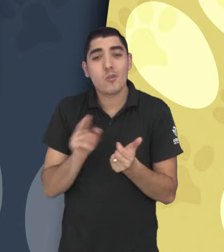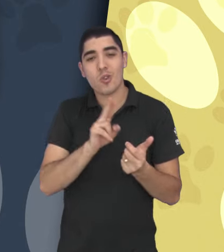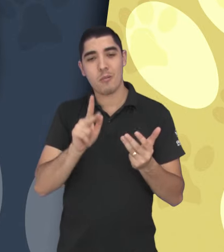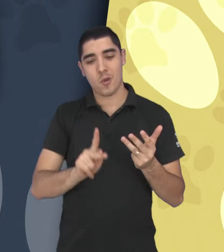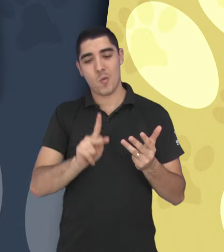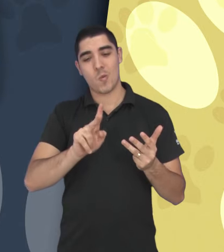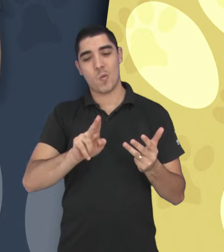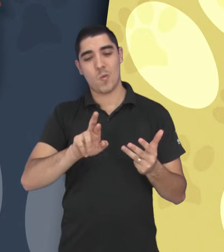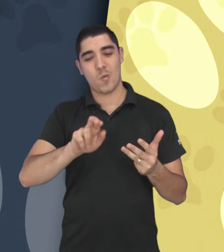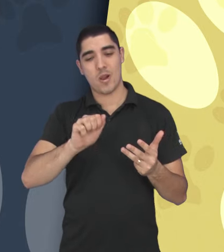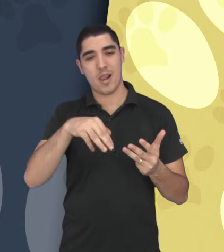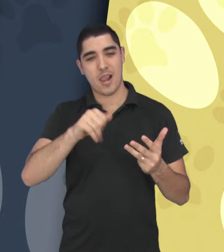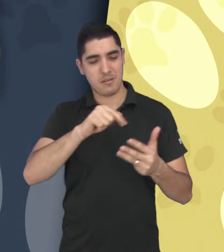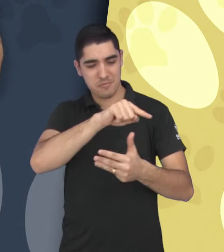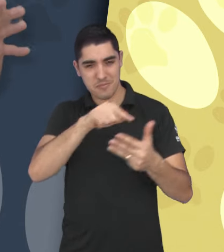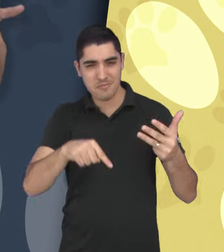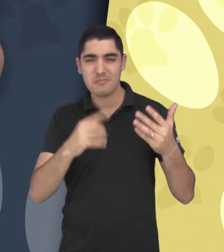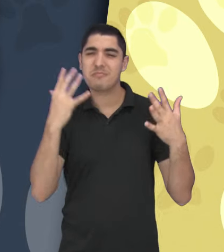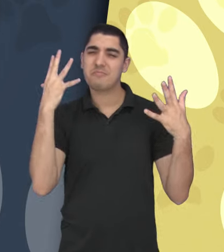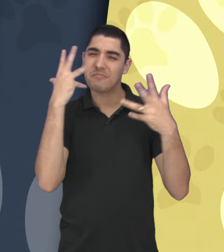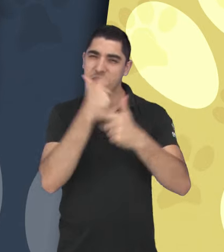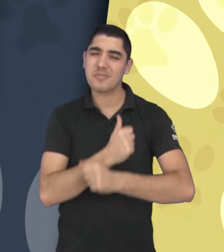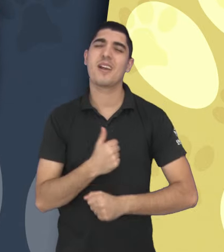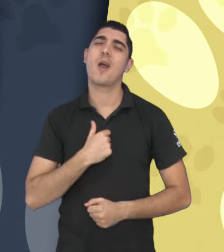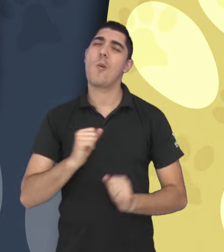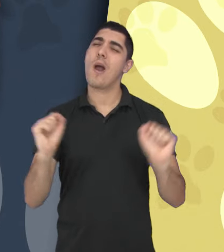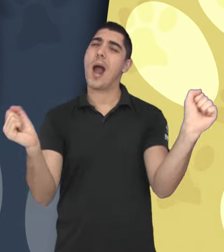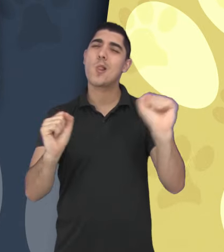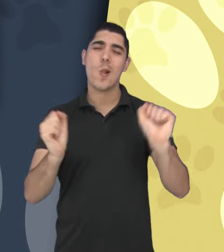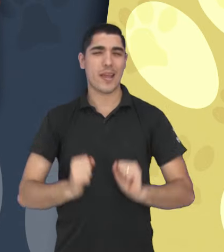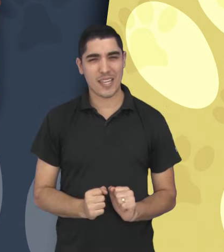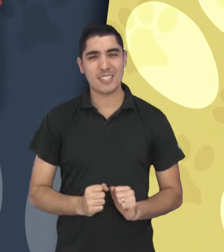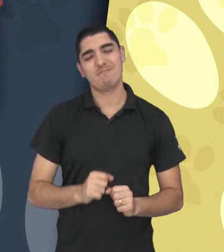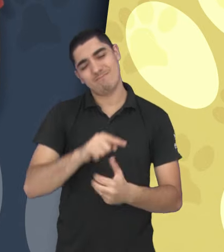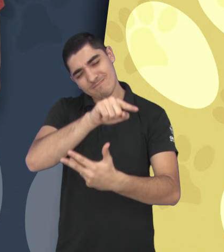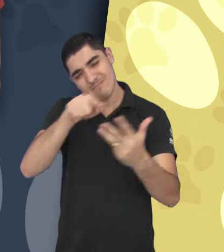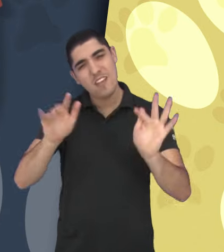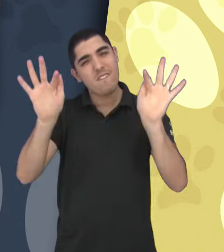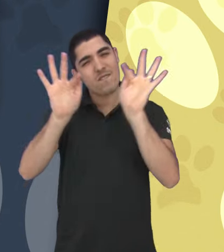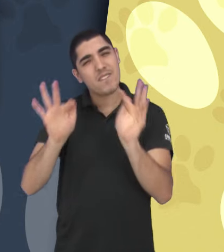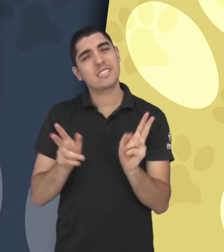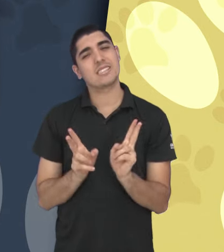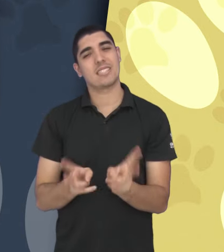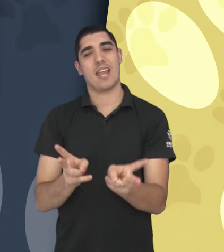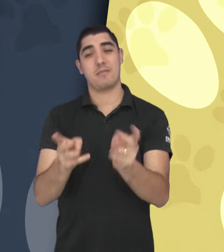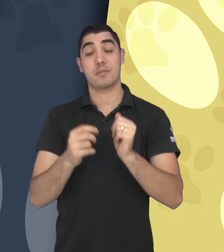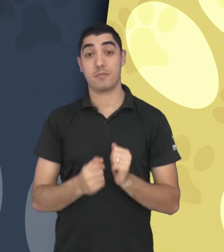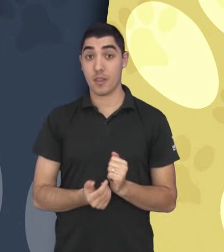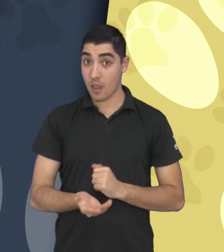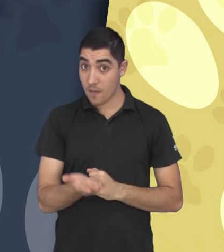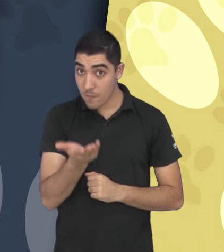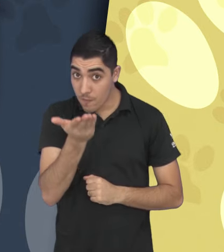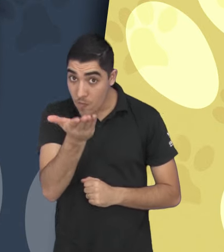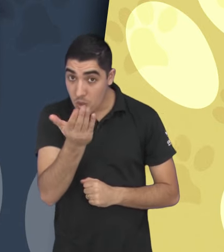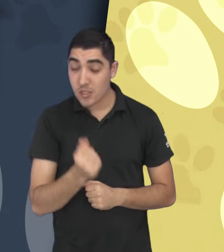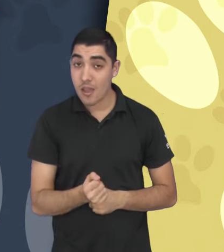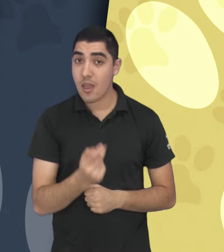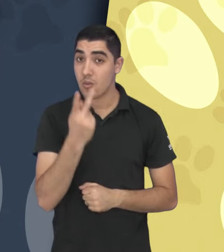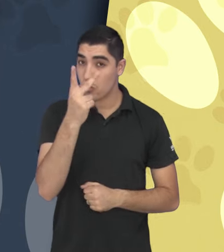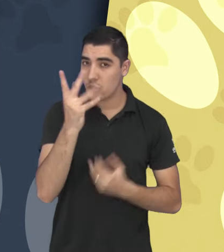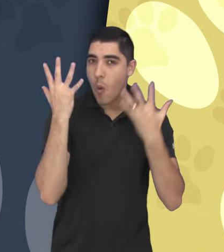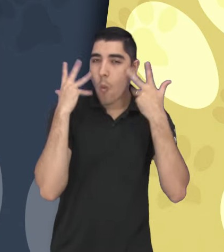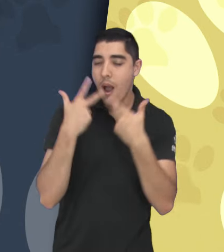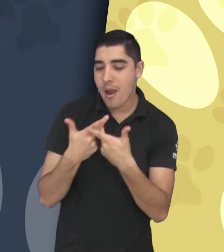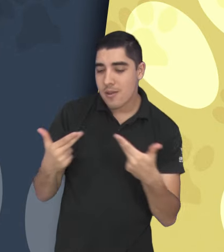a Kurama. Só bichinho lindo por aí, hein, Tami? Adorei. Sejam muito felizes sempre. E pra você e os